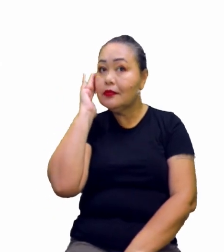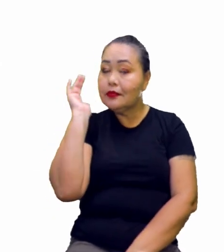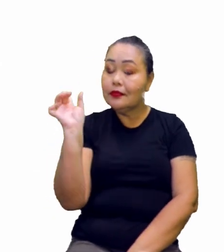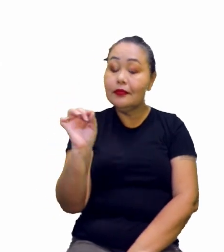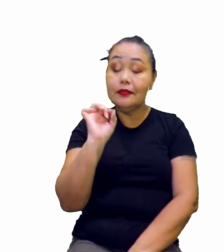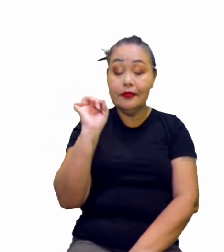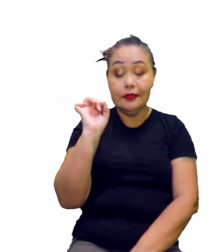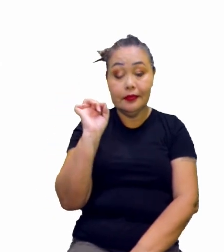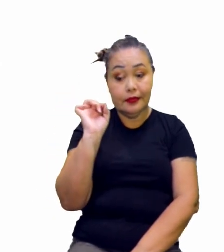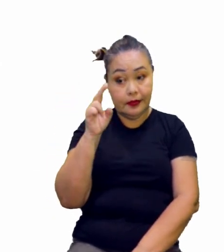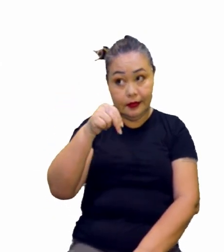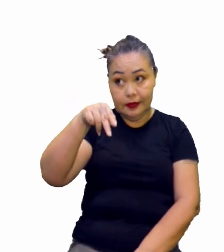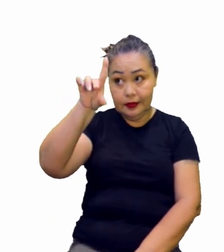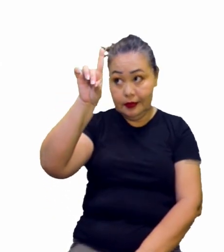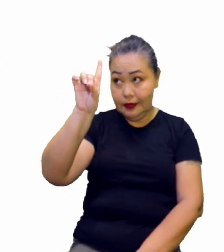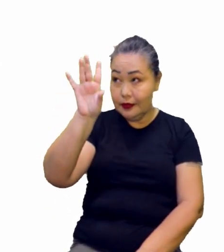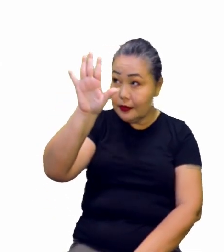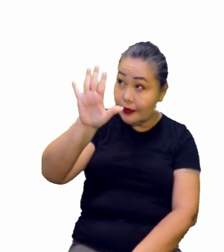região Nordeste,